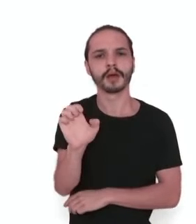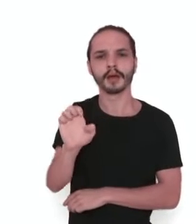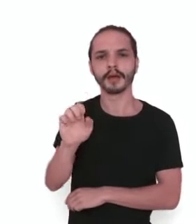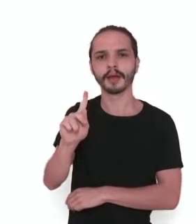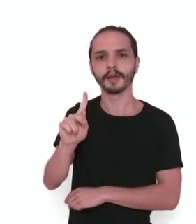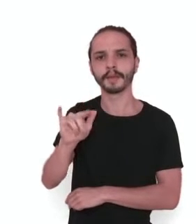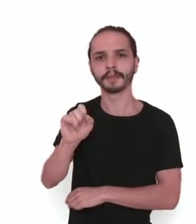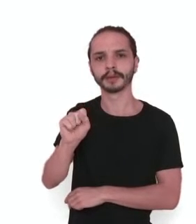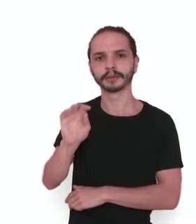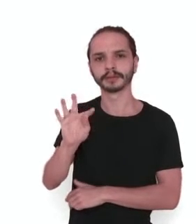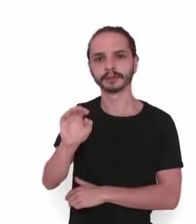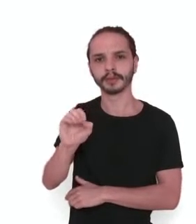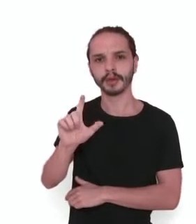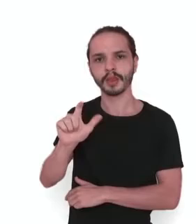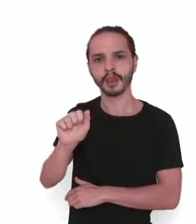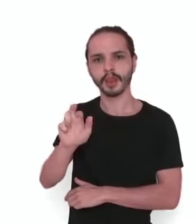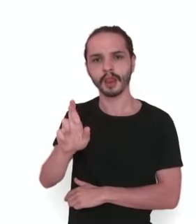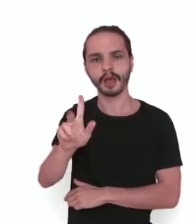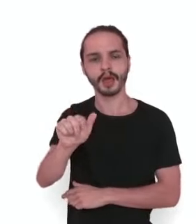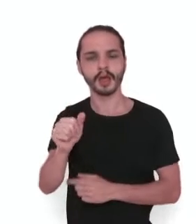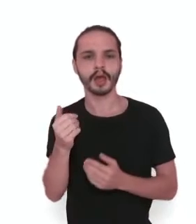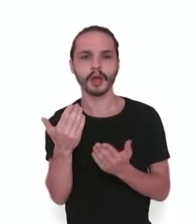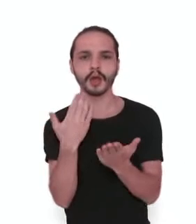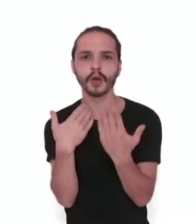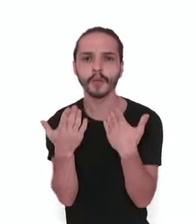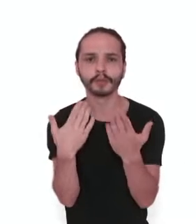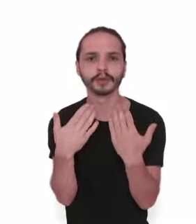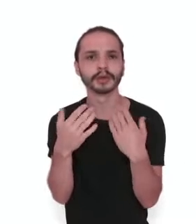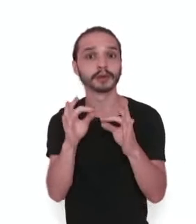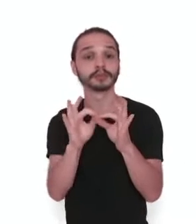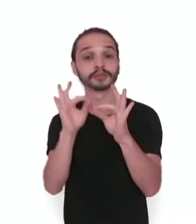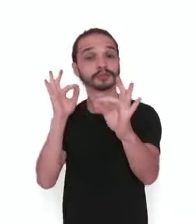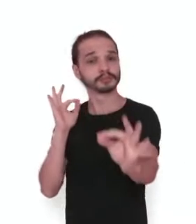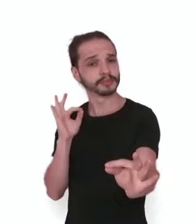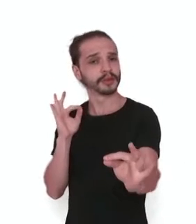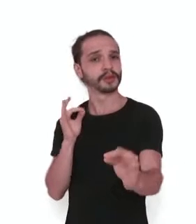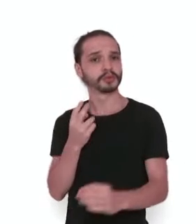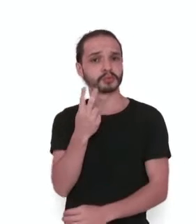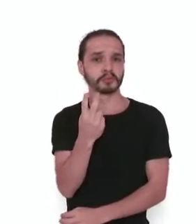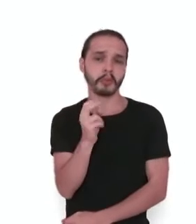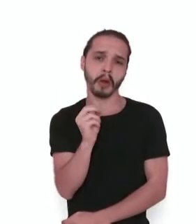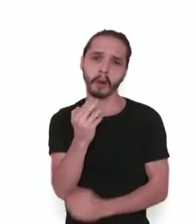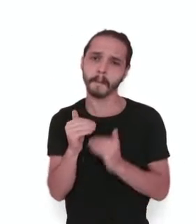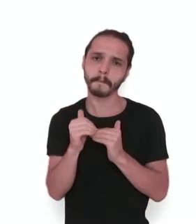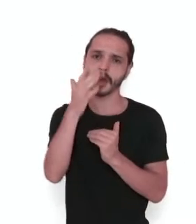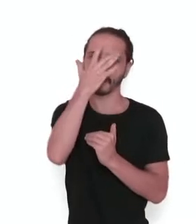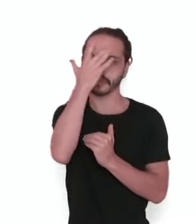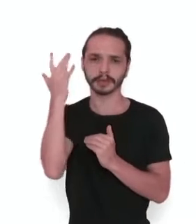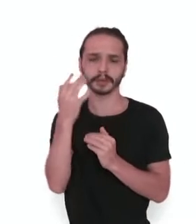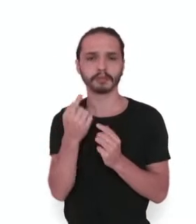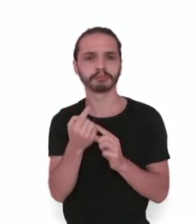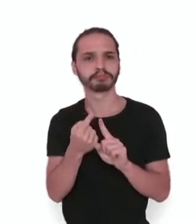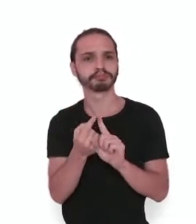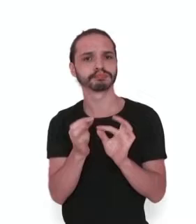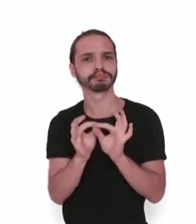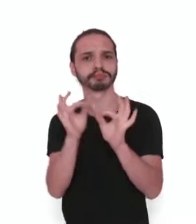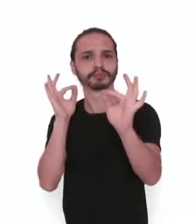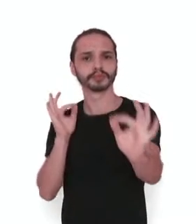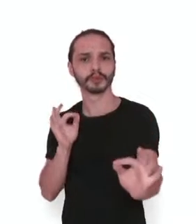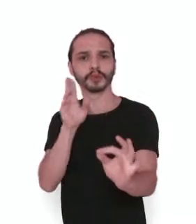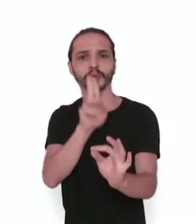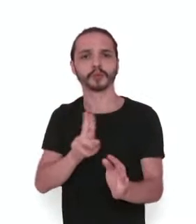toda comunicação que estabelece um diálogo à distância entre duas ou mais pessoas por meio da